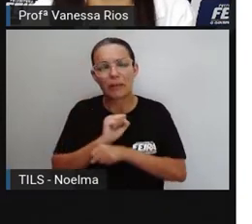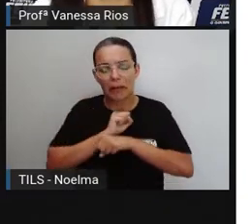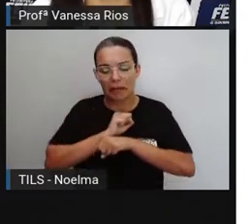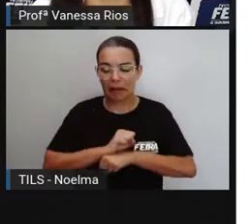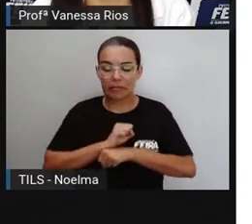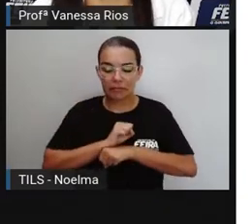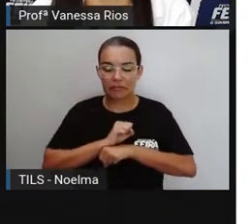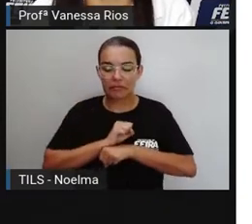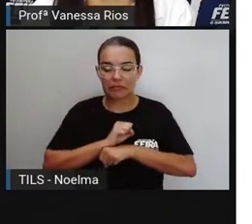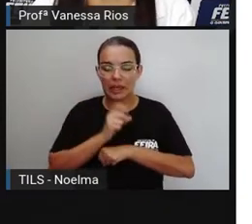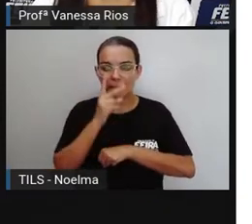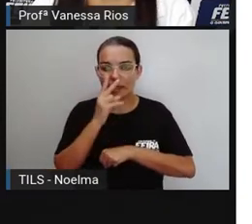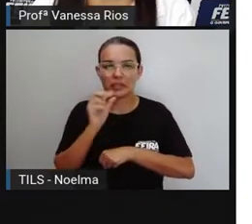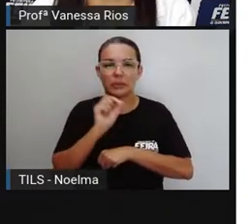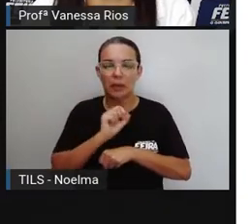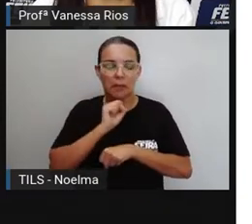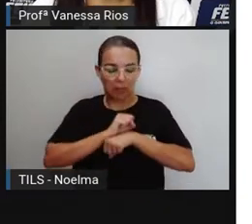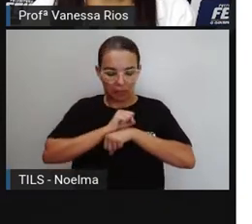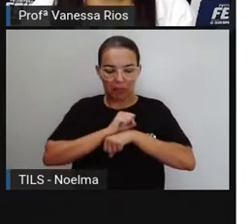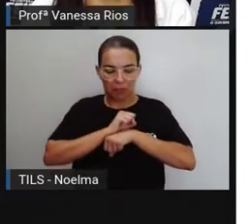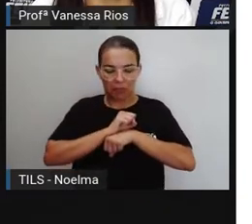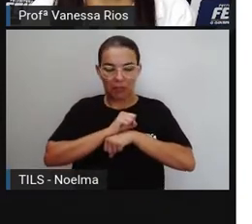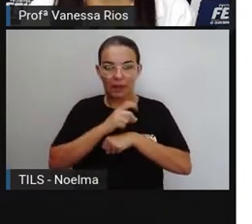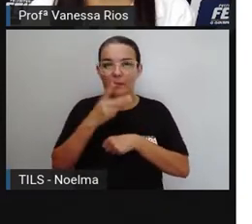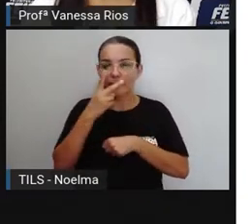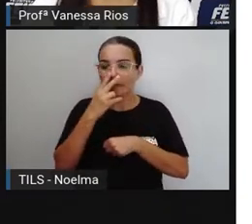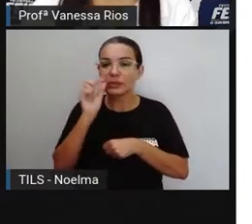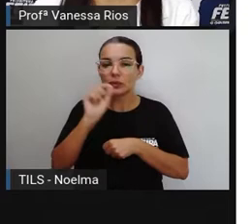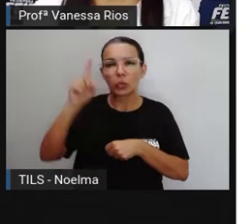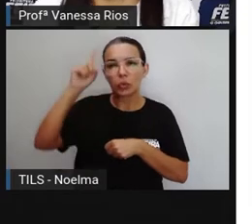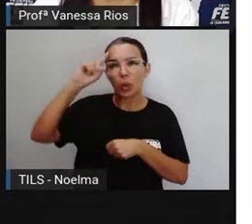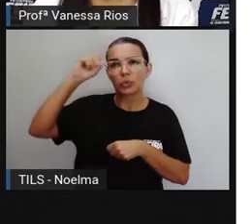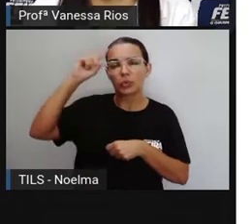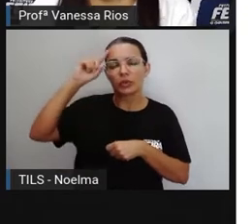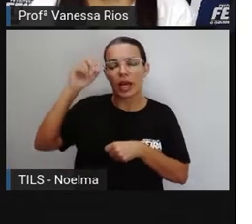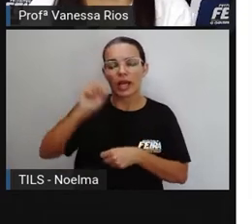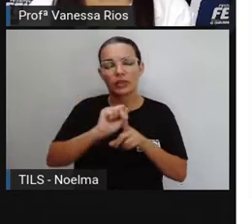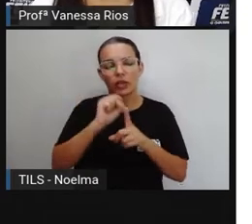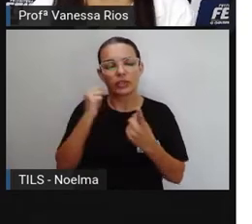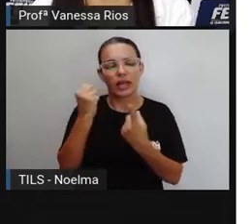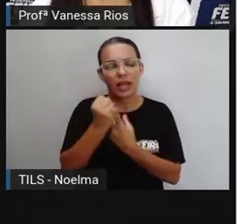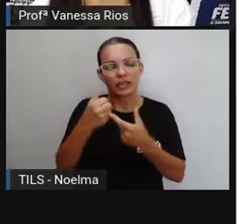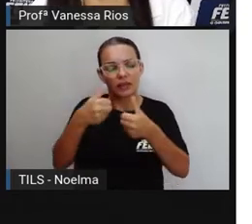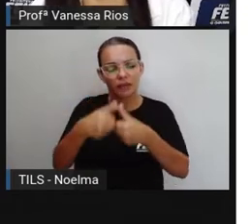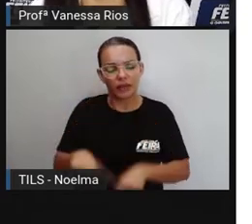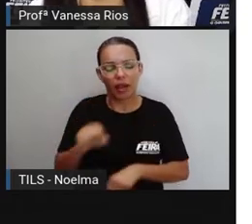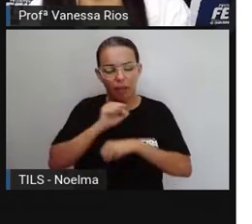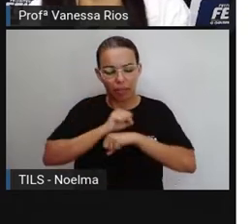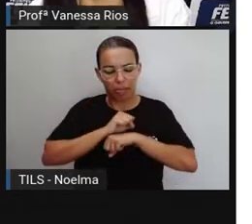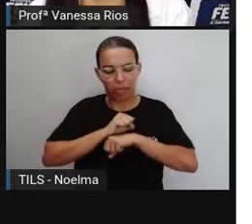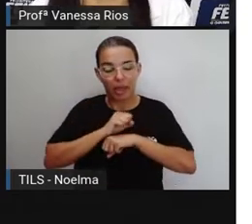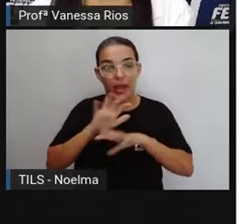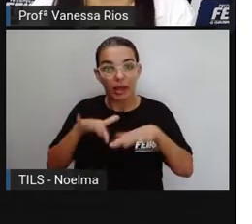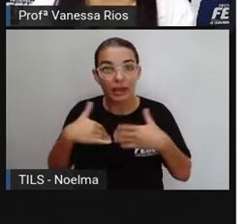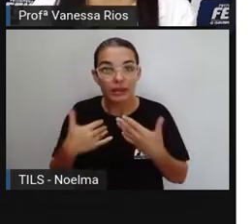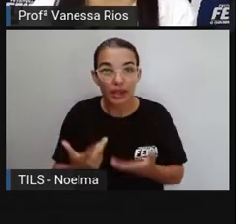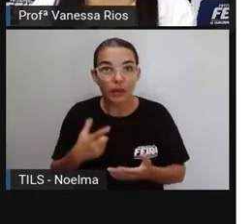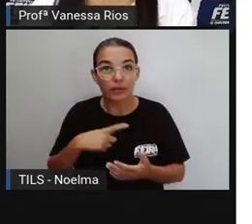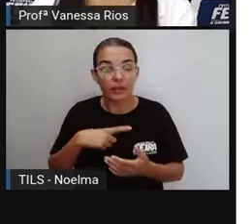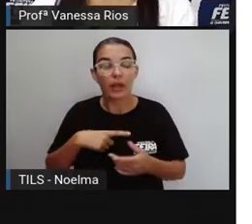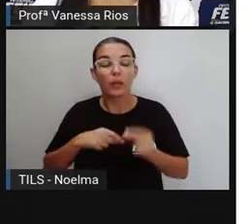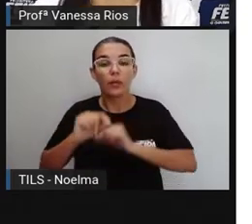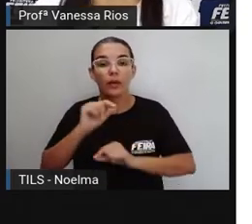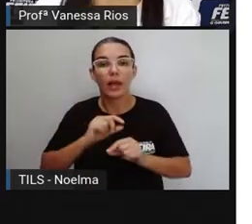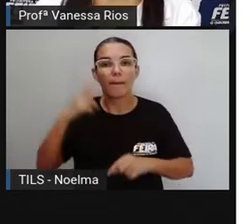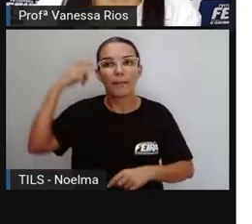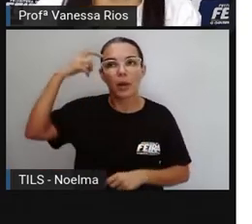parte aí do cotidiano da sociedade. E tem se tornado, por isso, preocupação de médicos,